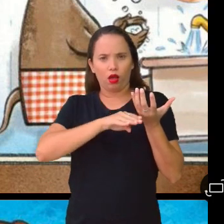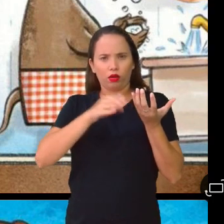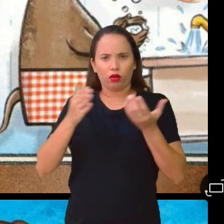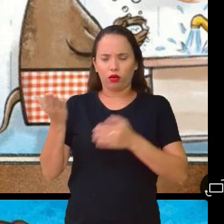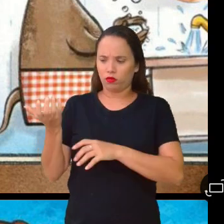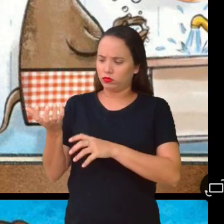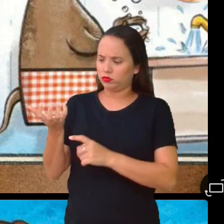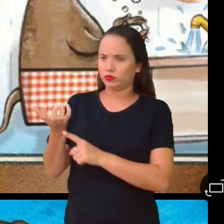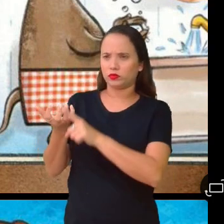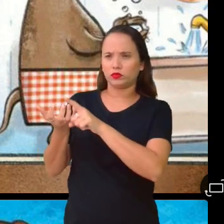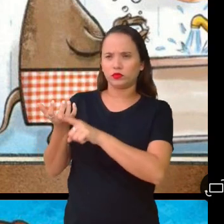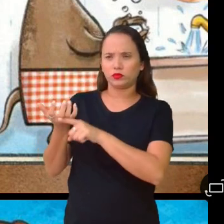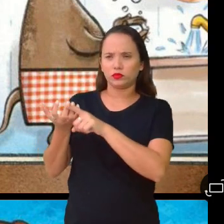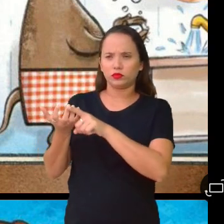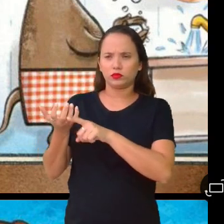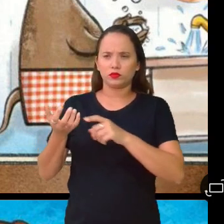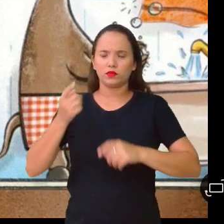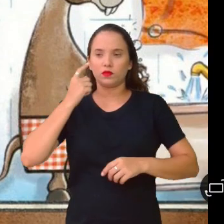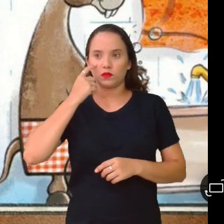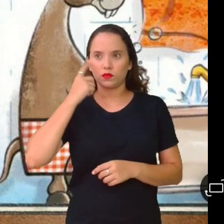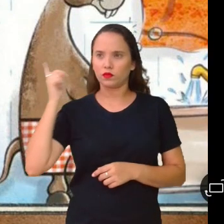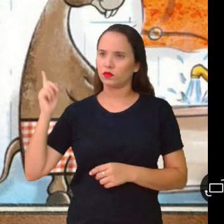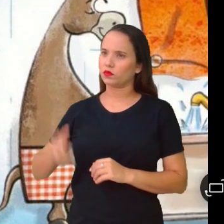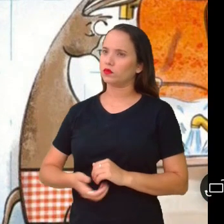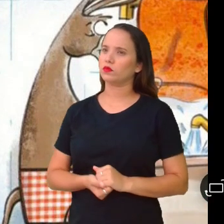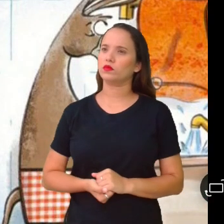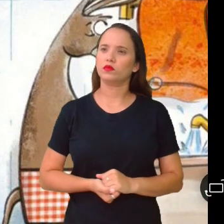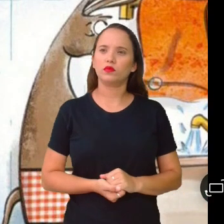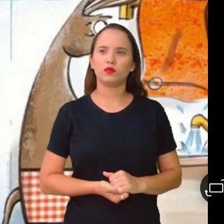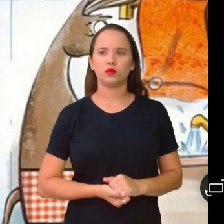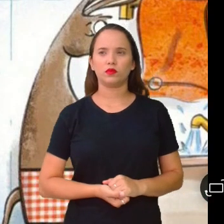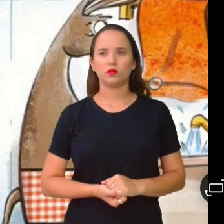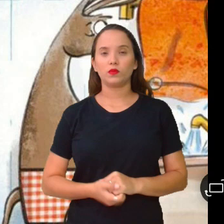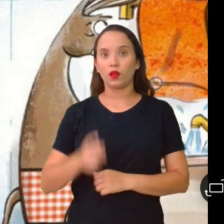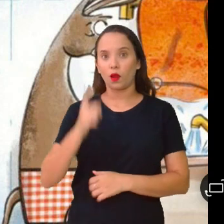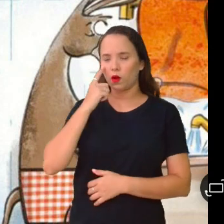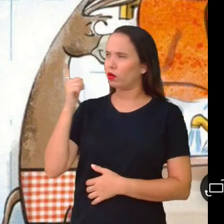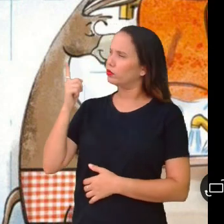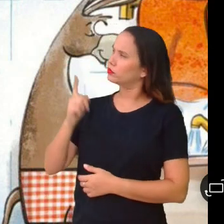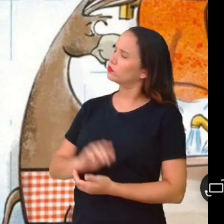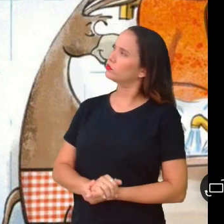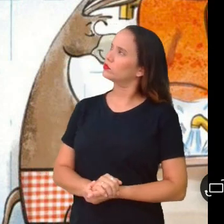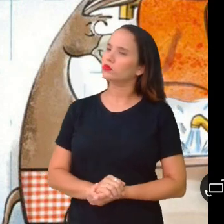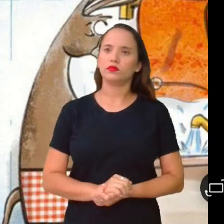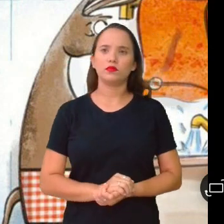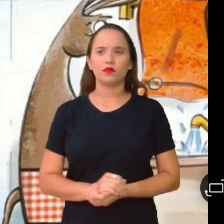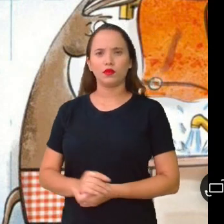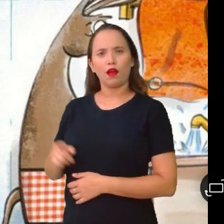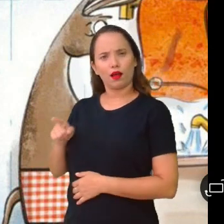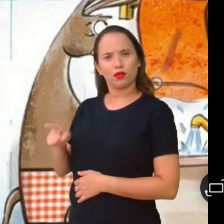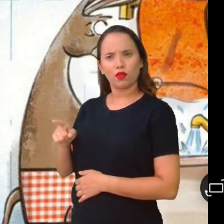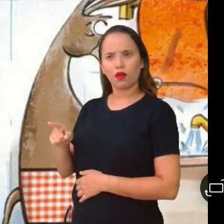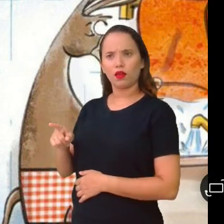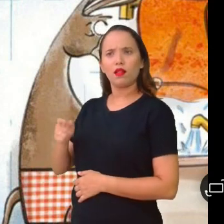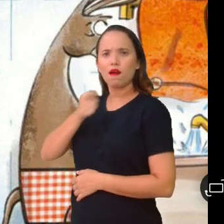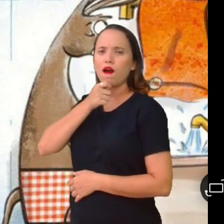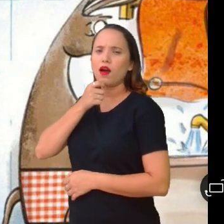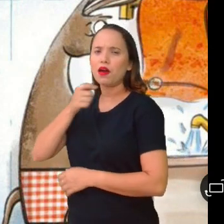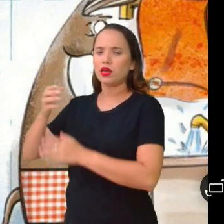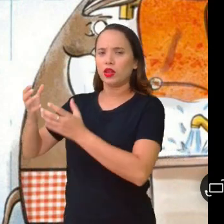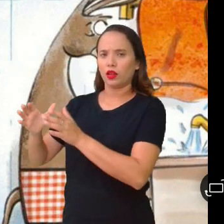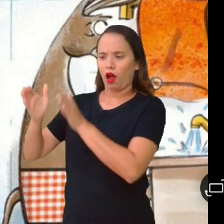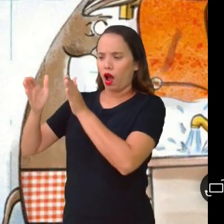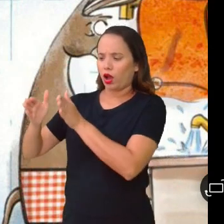nível. Baixa aí um pouquinho para a gente ver essas caixas d'água, gente. Muito bem. Observe que a do camelo ainda está lá,